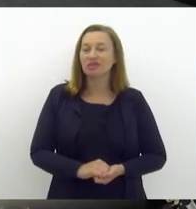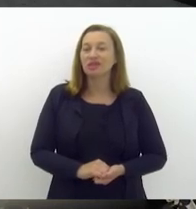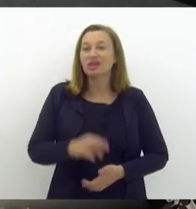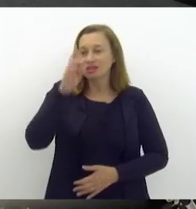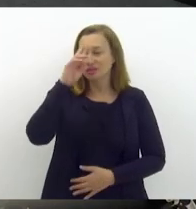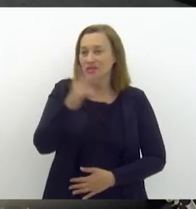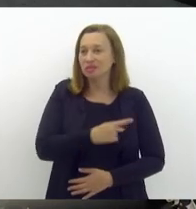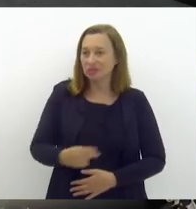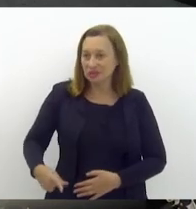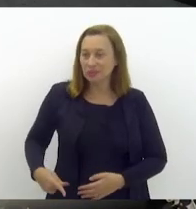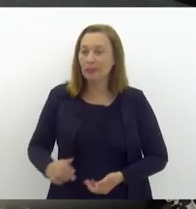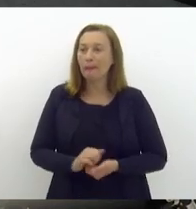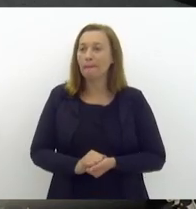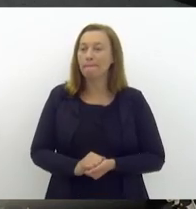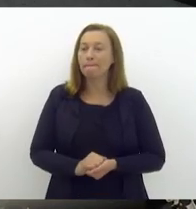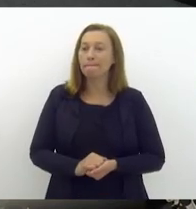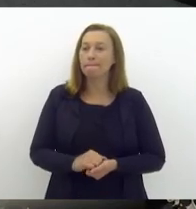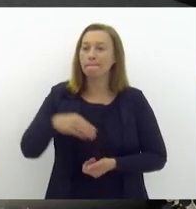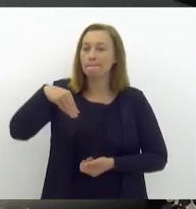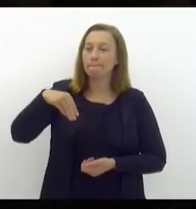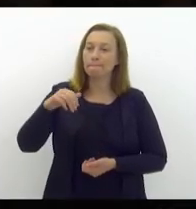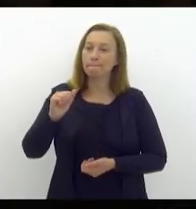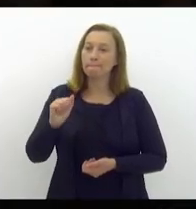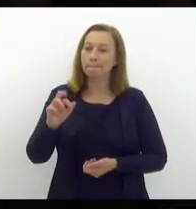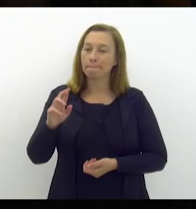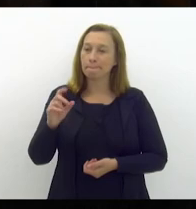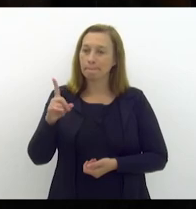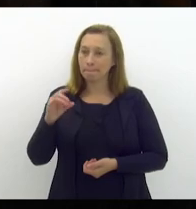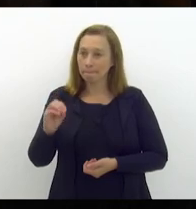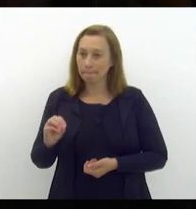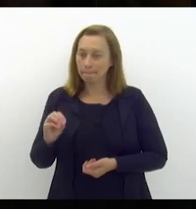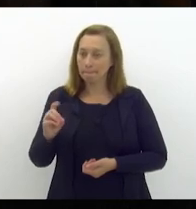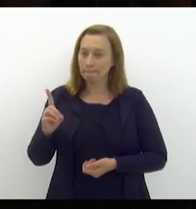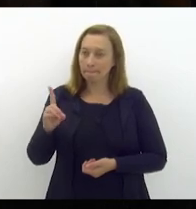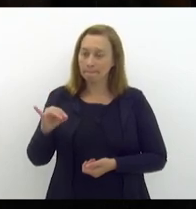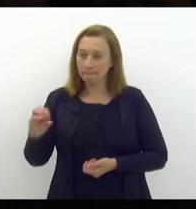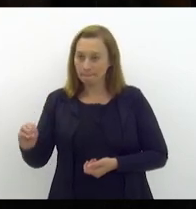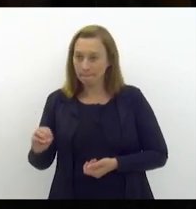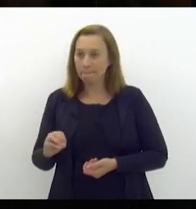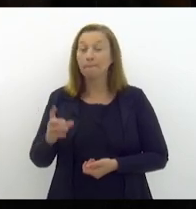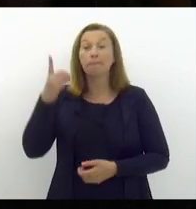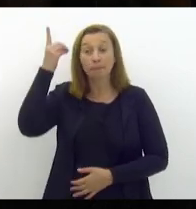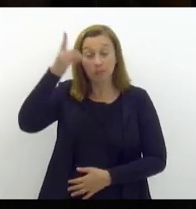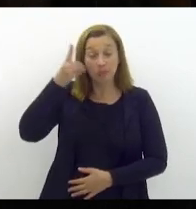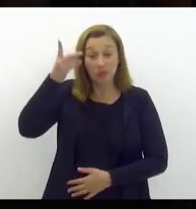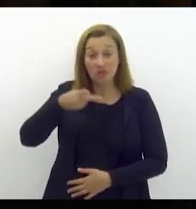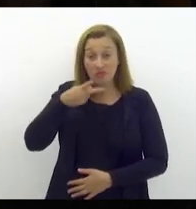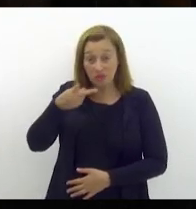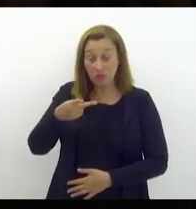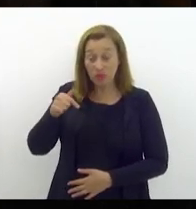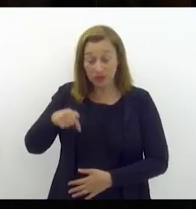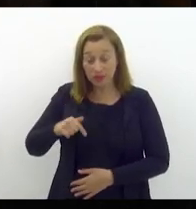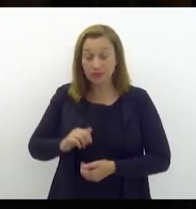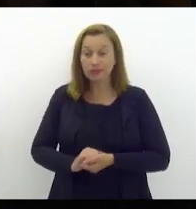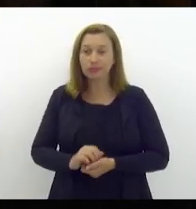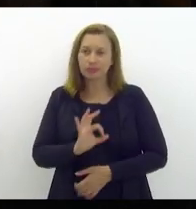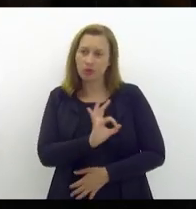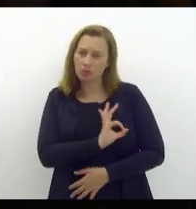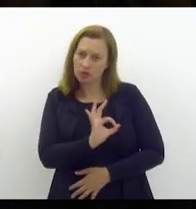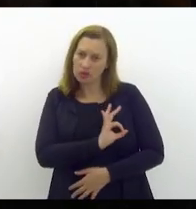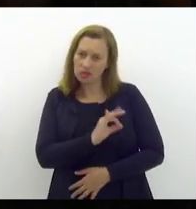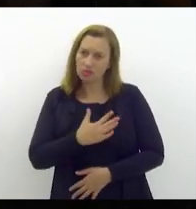Senhora presidente, o Marcelo Dino, né, deputado aqui que antecedeu como policial